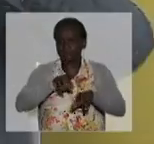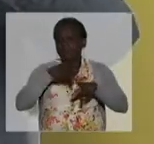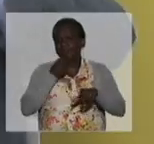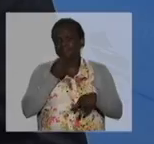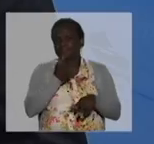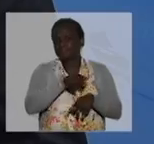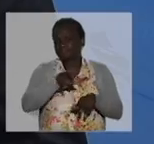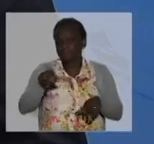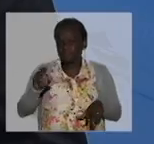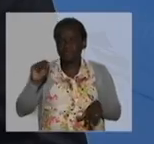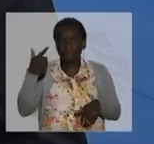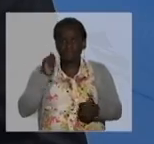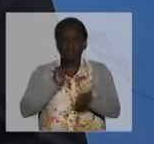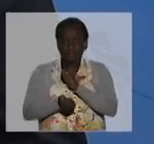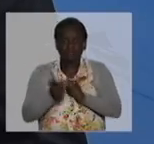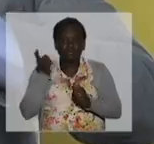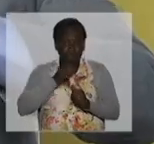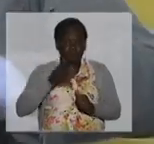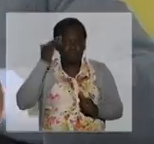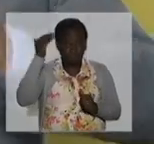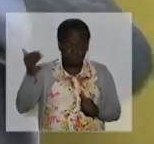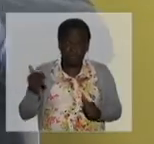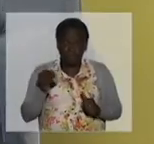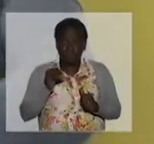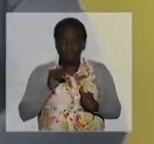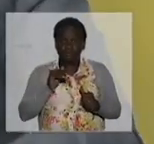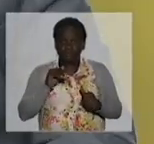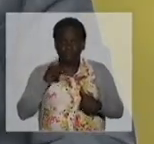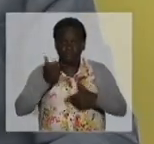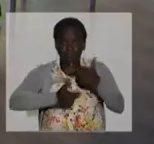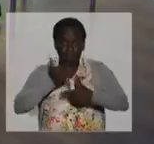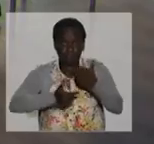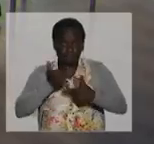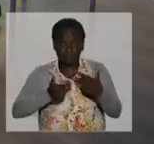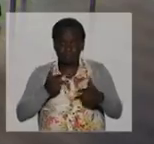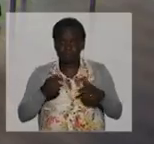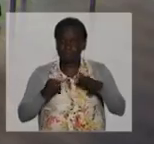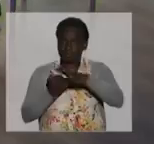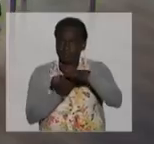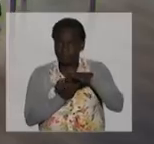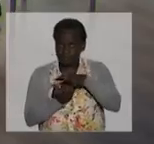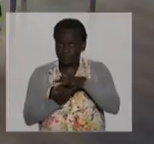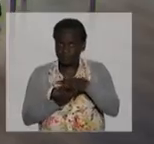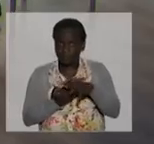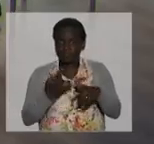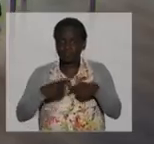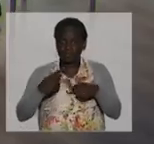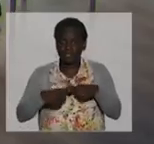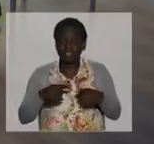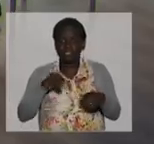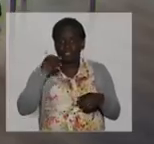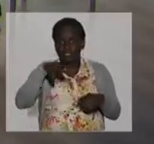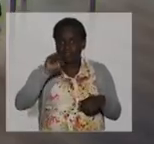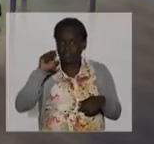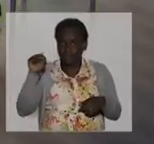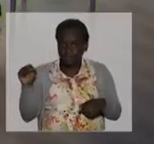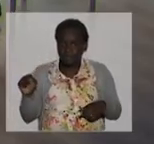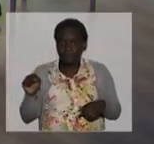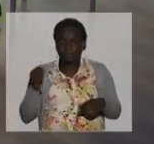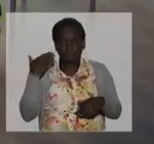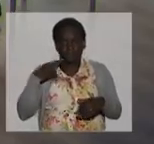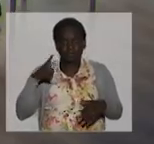vários ex-atletas que alcançaram alguma notoriedade trabalhando para os institutos. Porque a